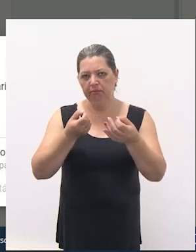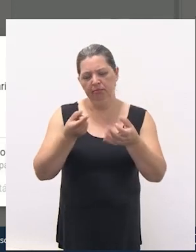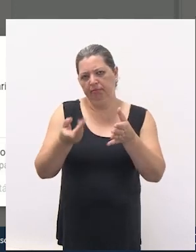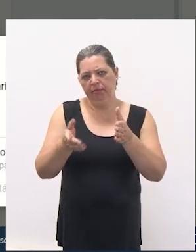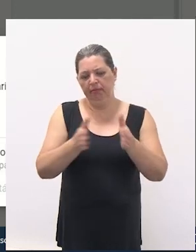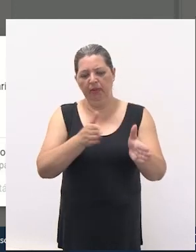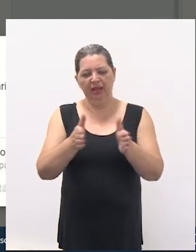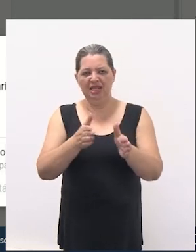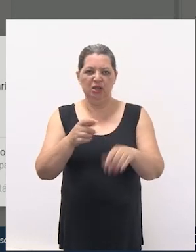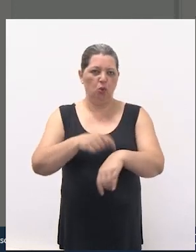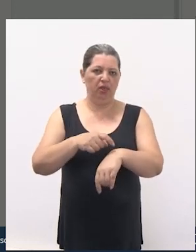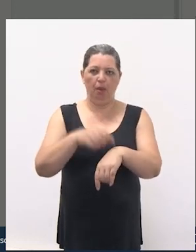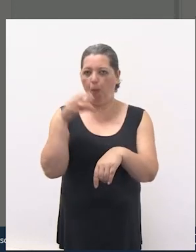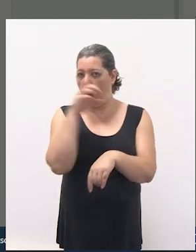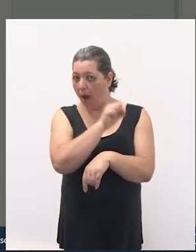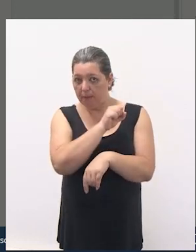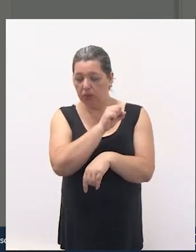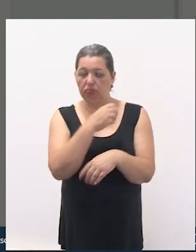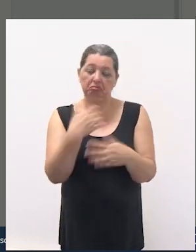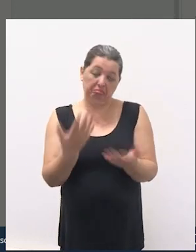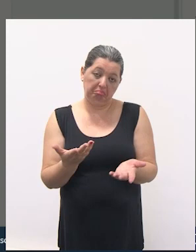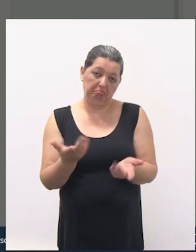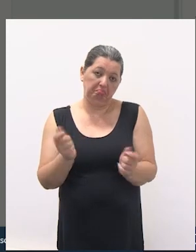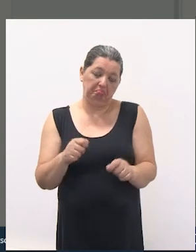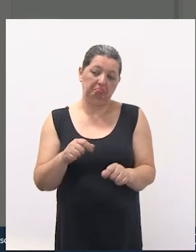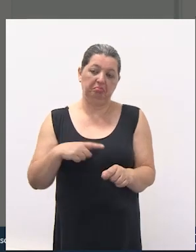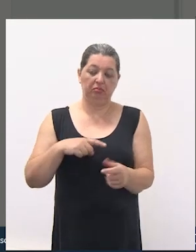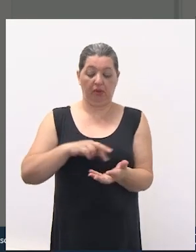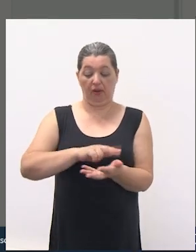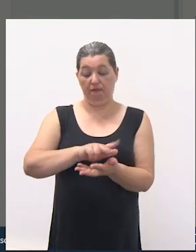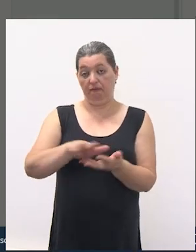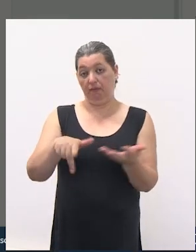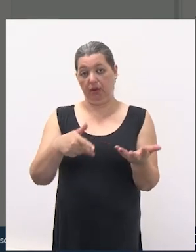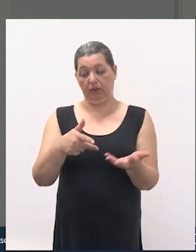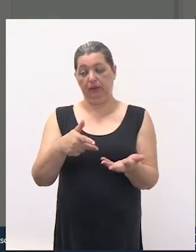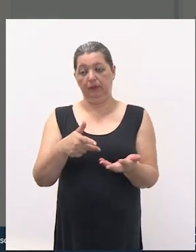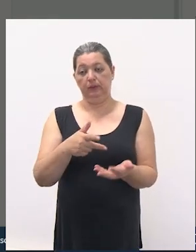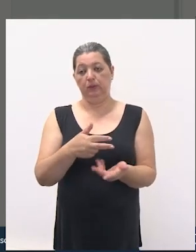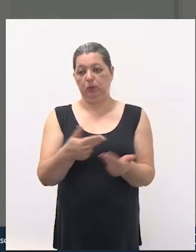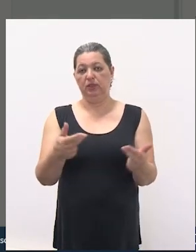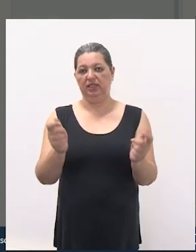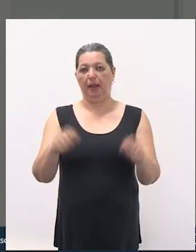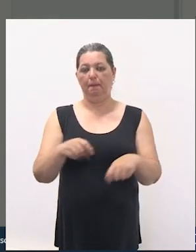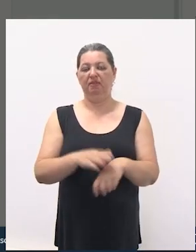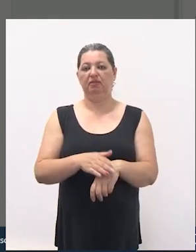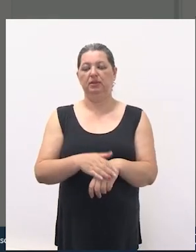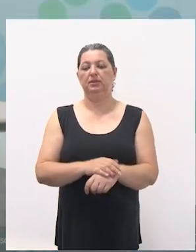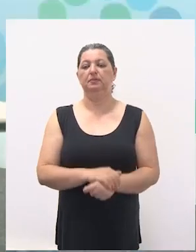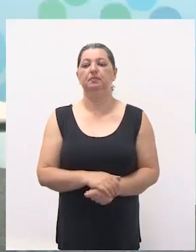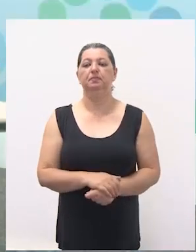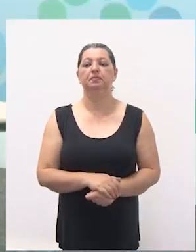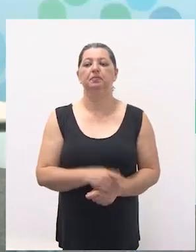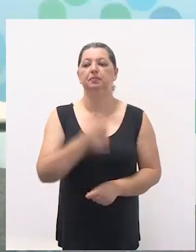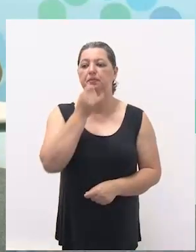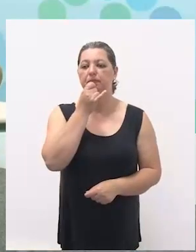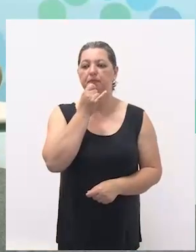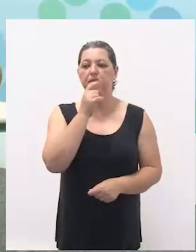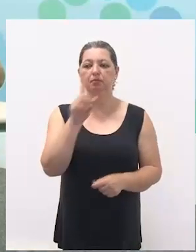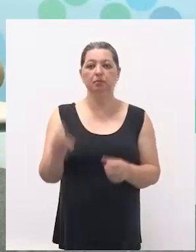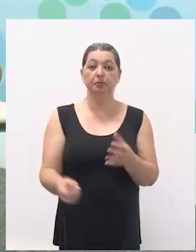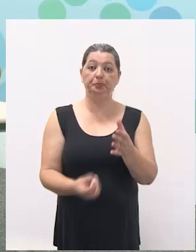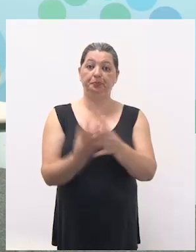temporário. Então, a gente tem todas essas funções aqui. Ô, Giovanni, você falou da gente inserir para a gente, por exemplo,